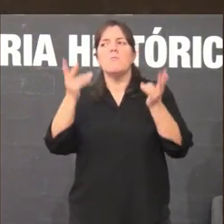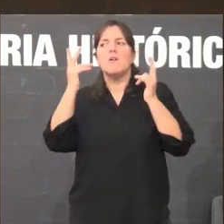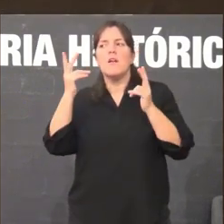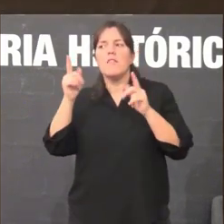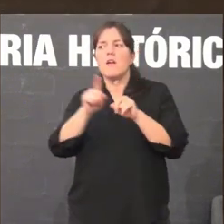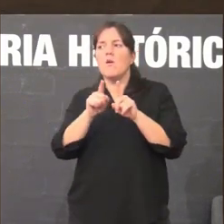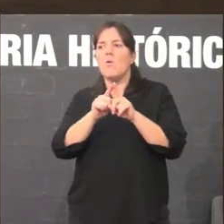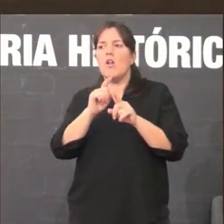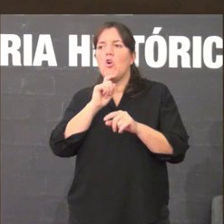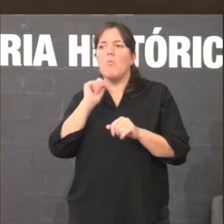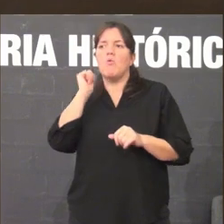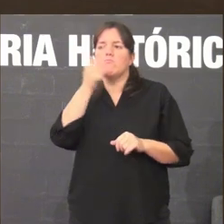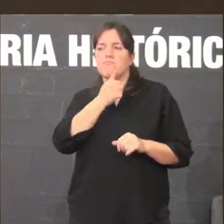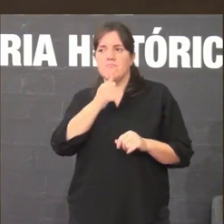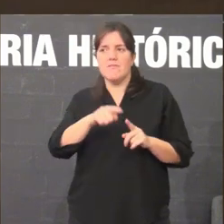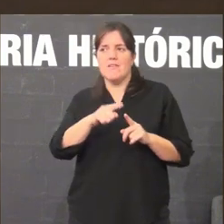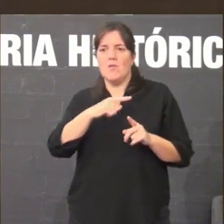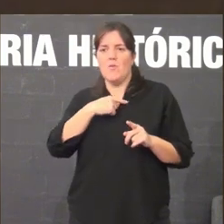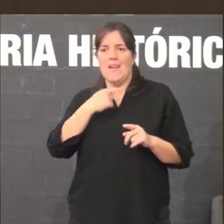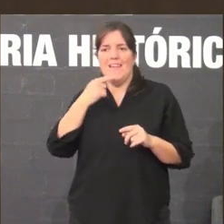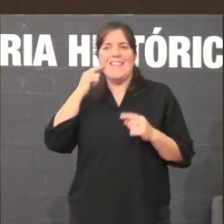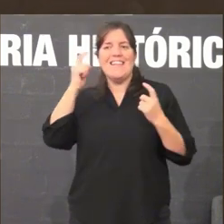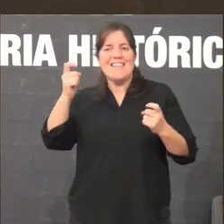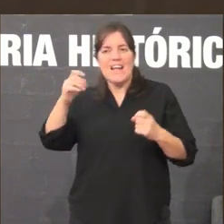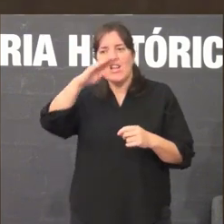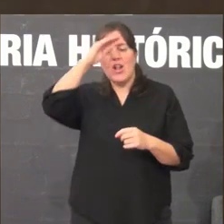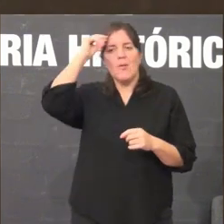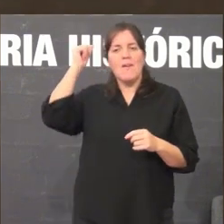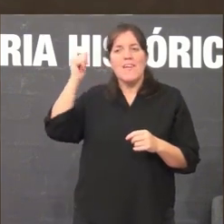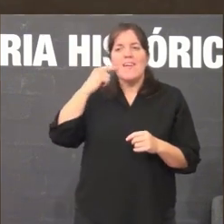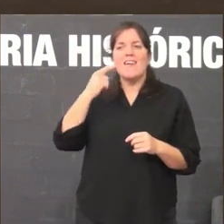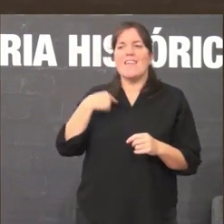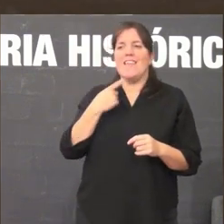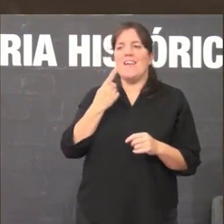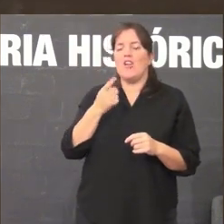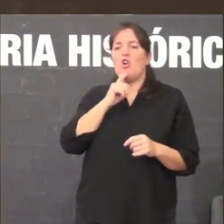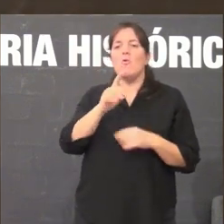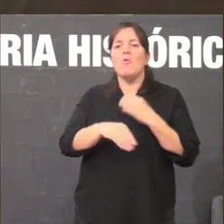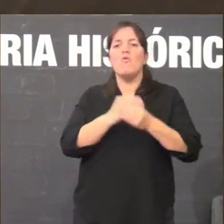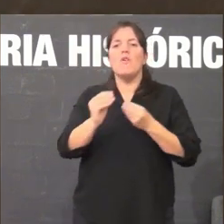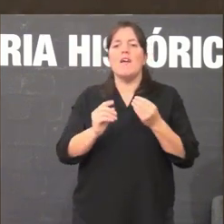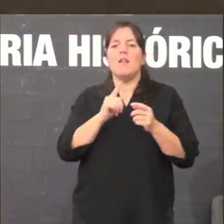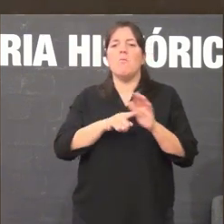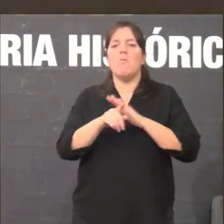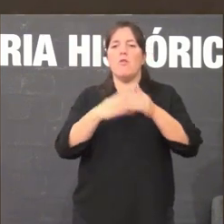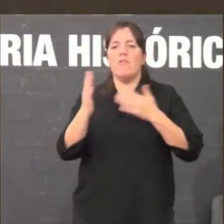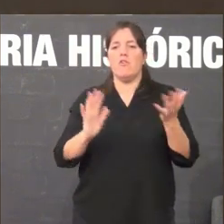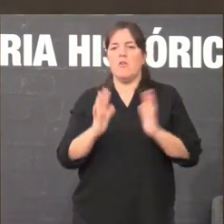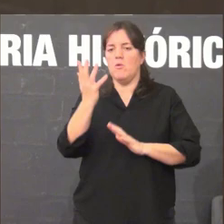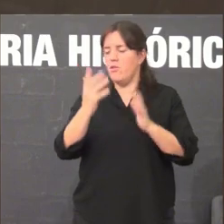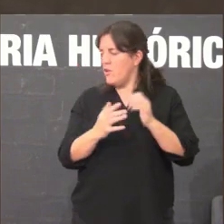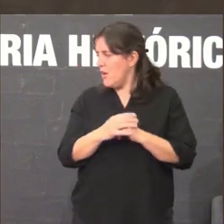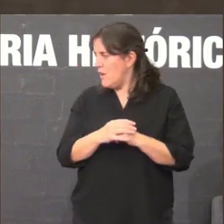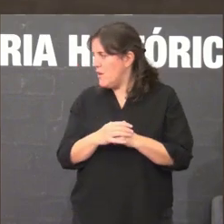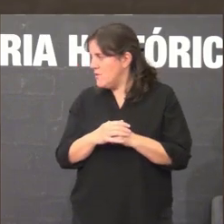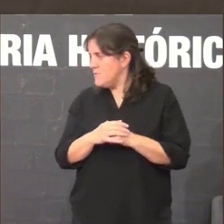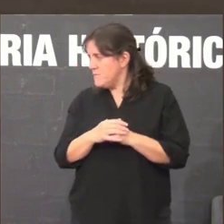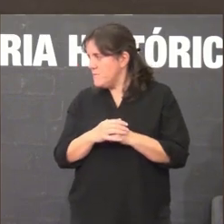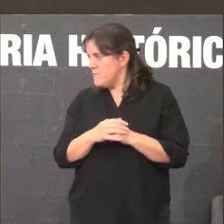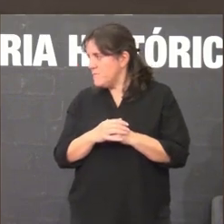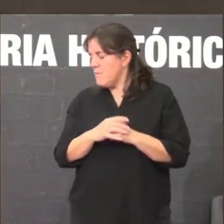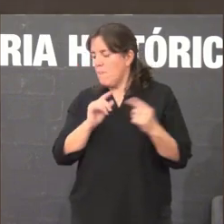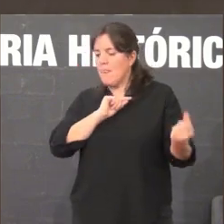e procurando esquecer os 19 meses de processo revolucionário. A verdade é que a discussão